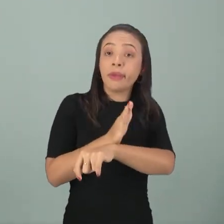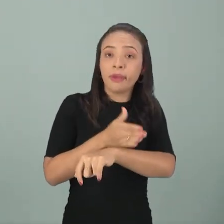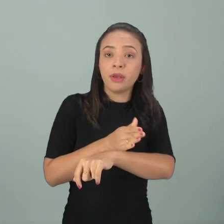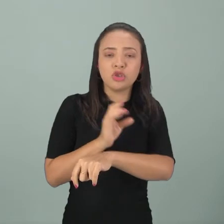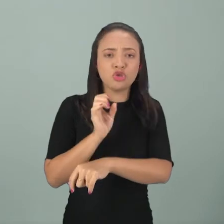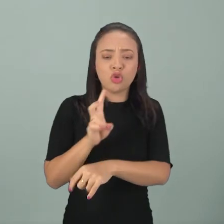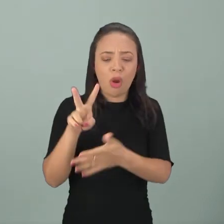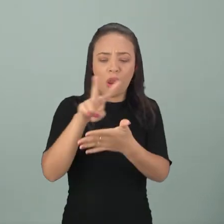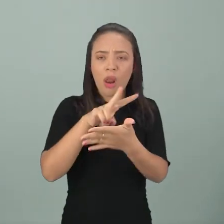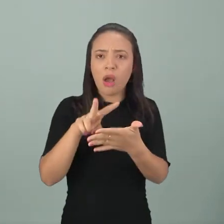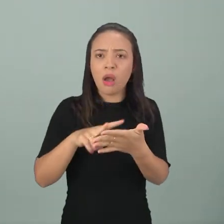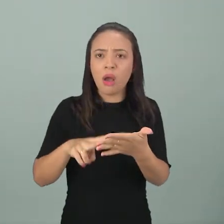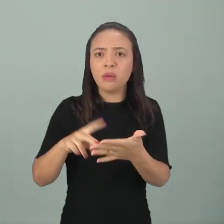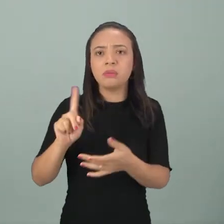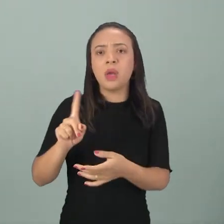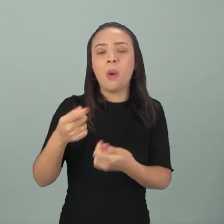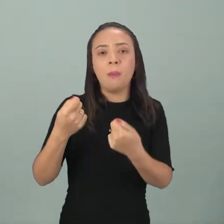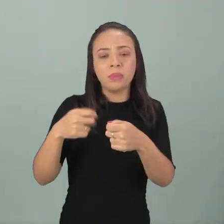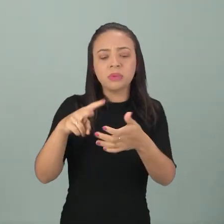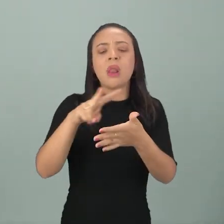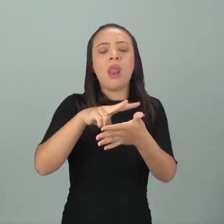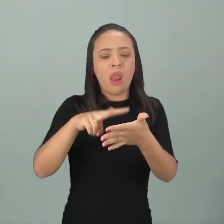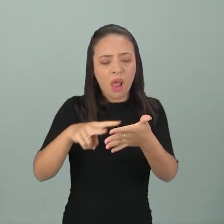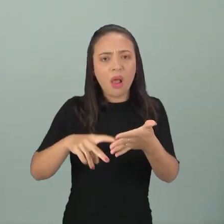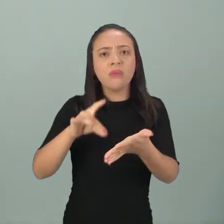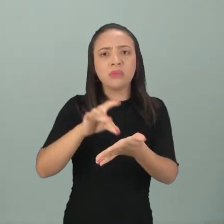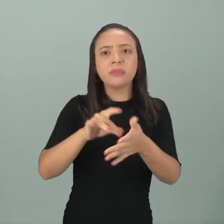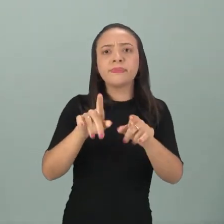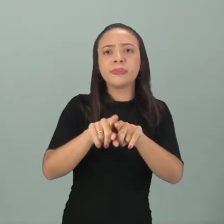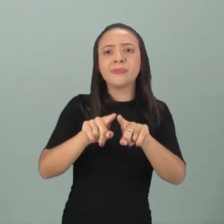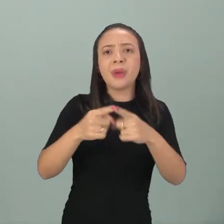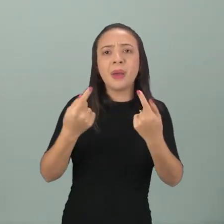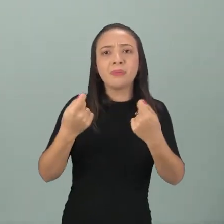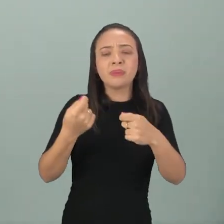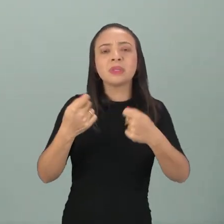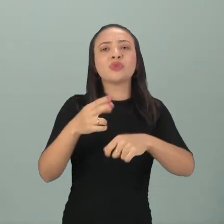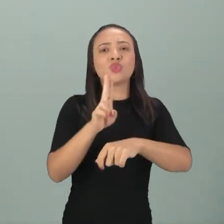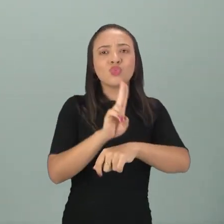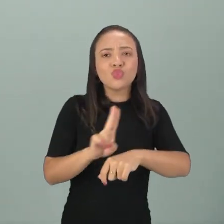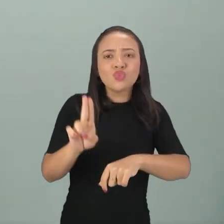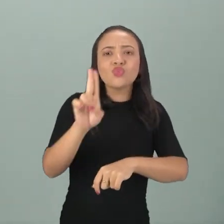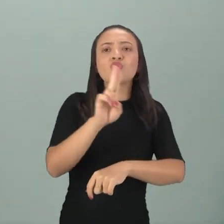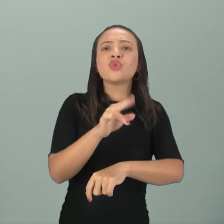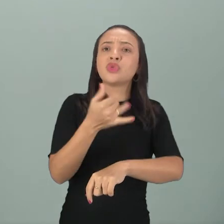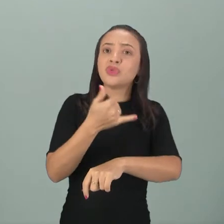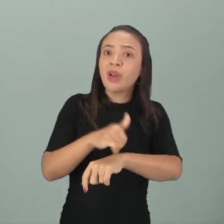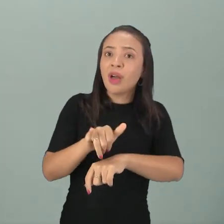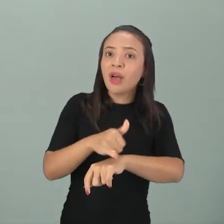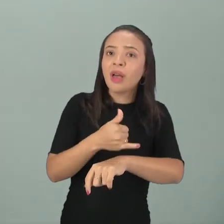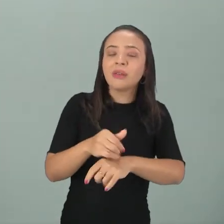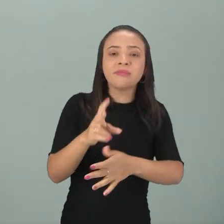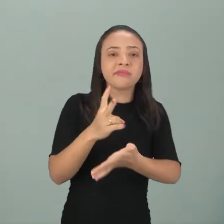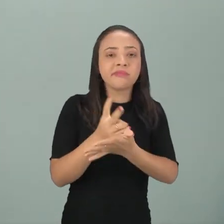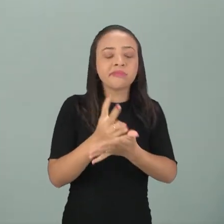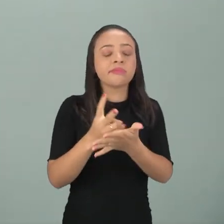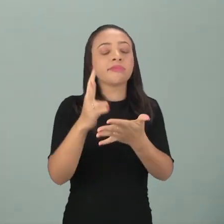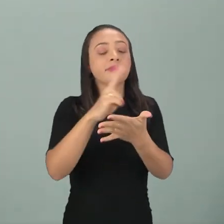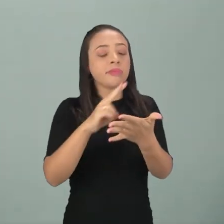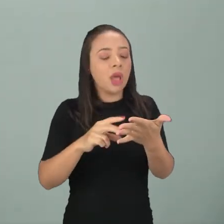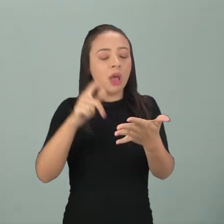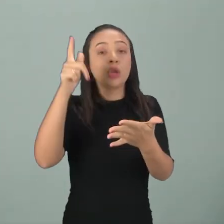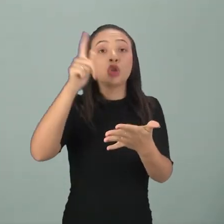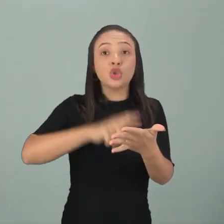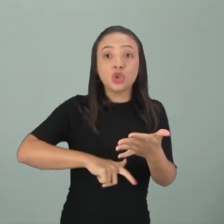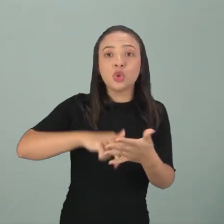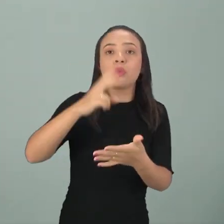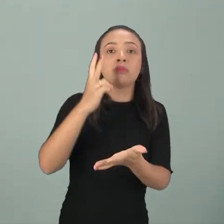é só ler, você precisa ler bastante, mas é uma questão de técnica que você precisa estar sempre retomando,